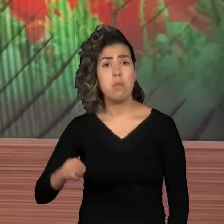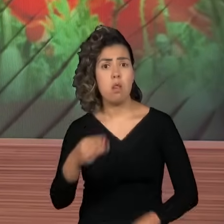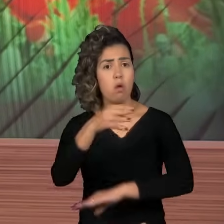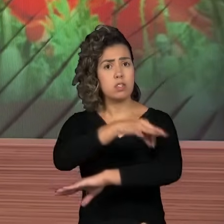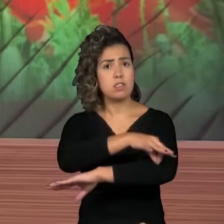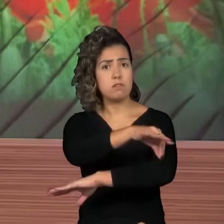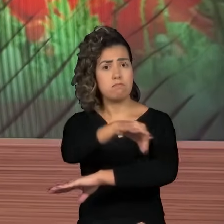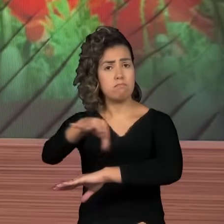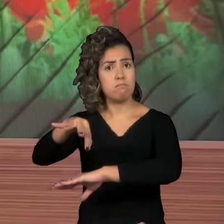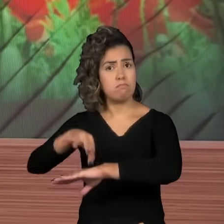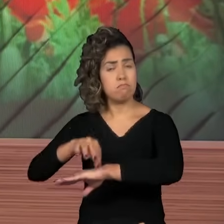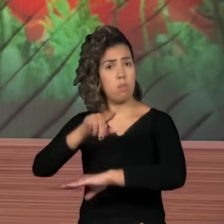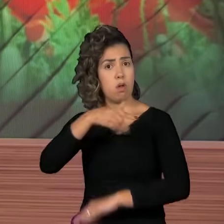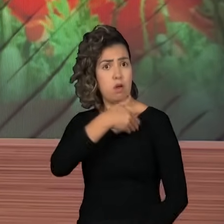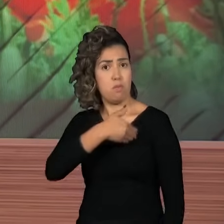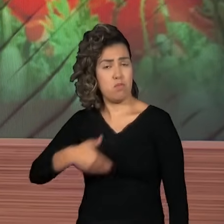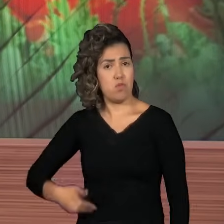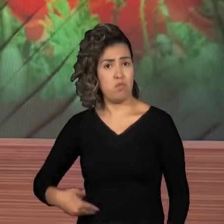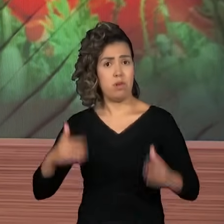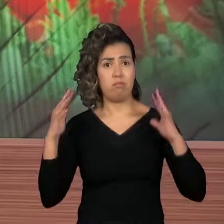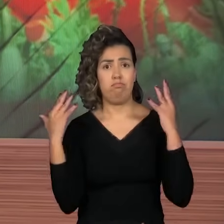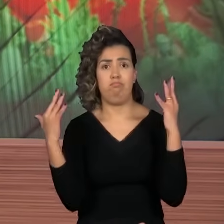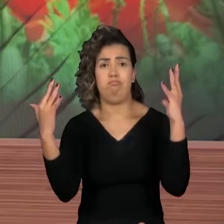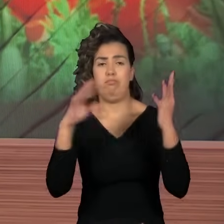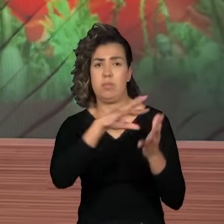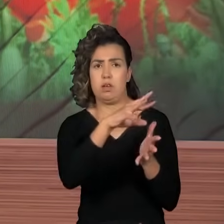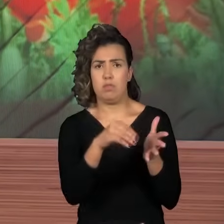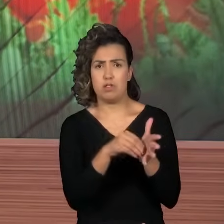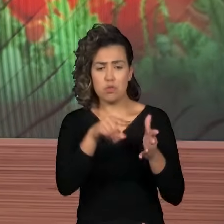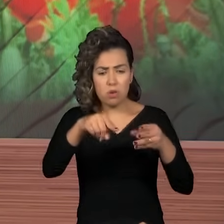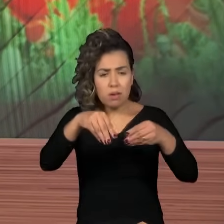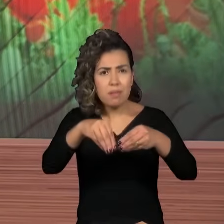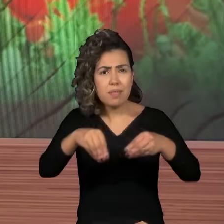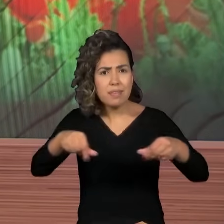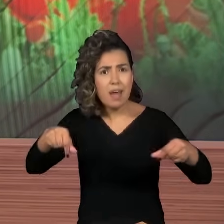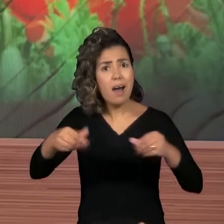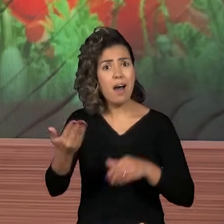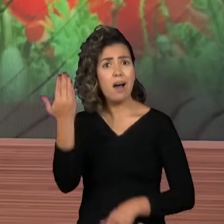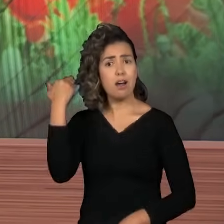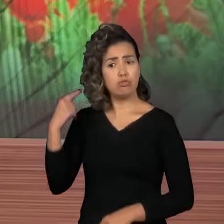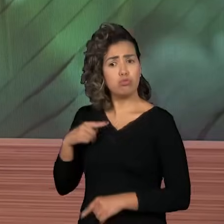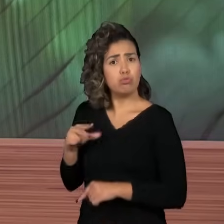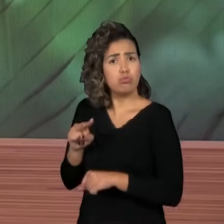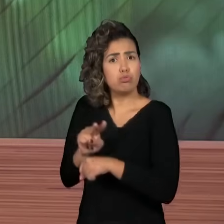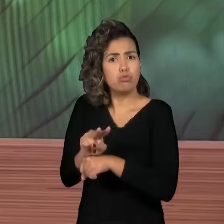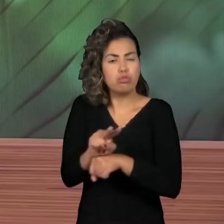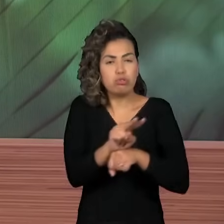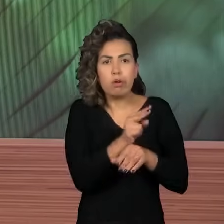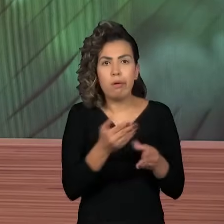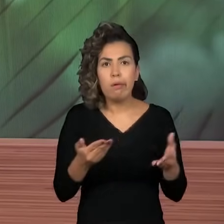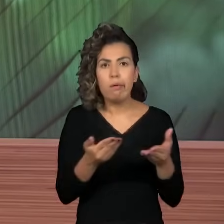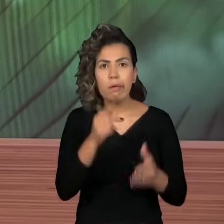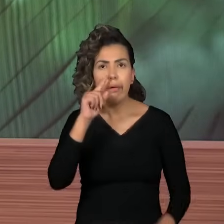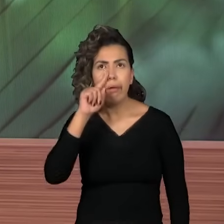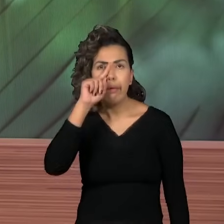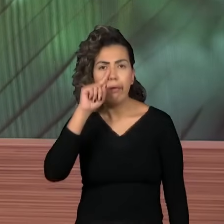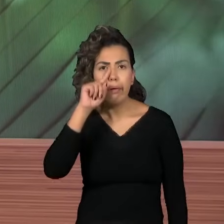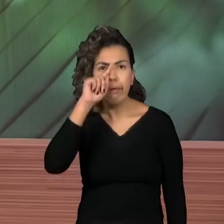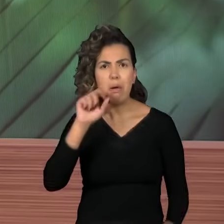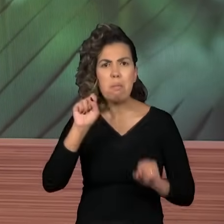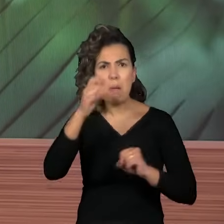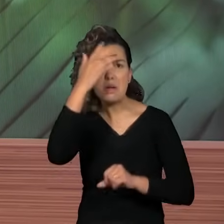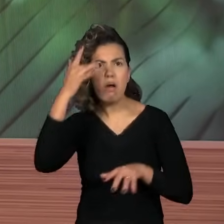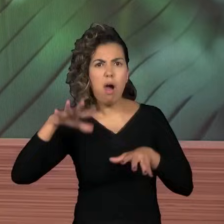áreas públicas de floresta amazônica. Essas terras, antes preservadas, agora são alvo de invasão de grileiros